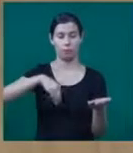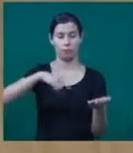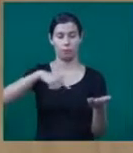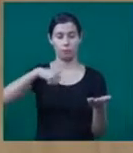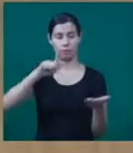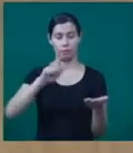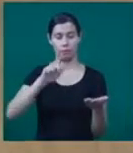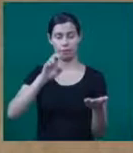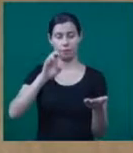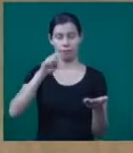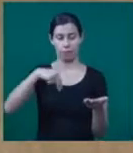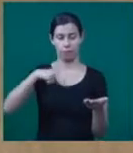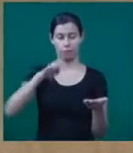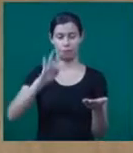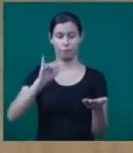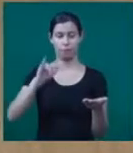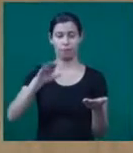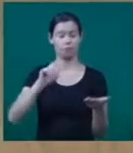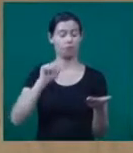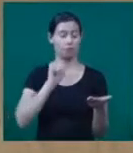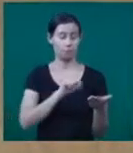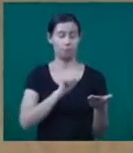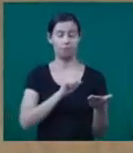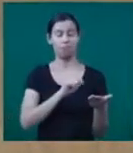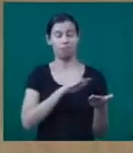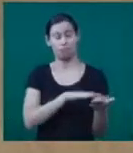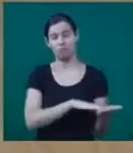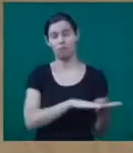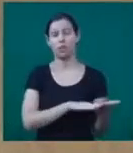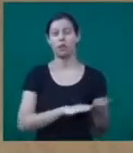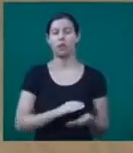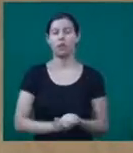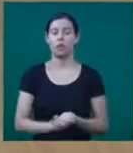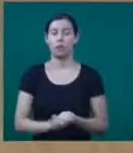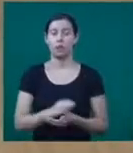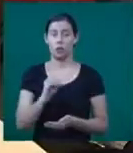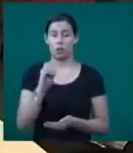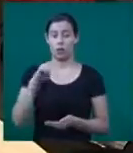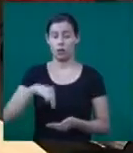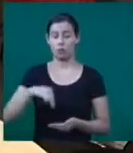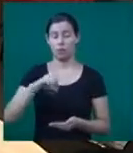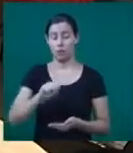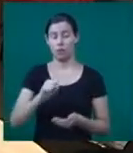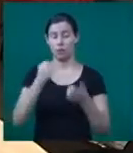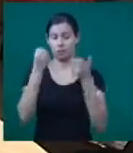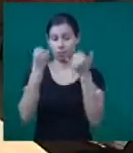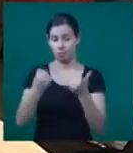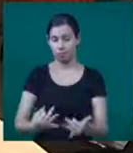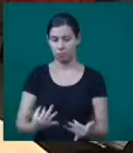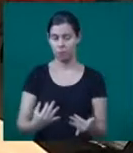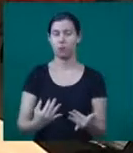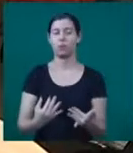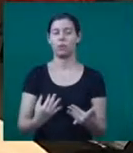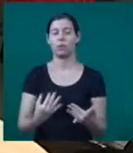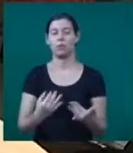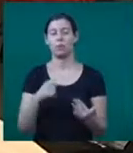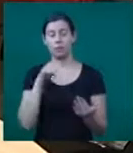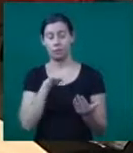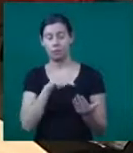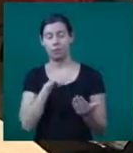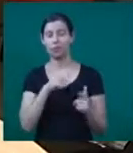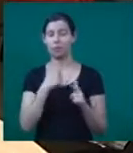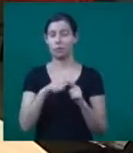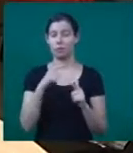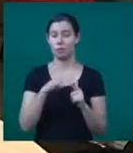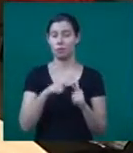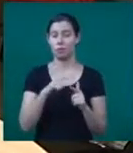campo magnético do celular pode causar 4 tipos de câncer no cérebro se o aparelho for usado por mais de 30 minutos por